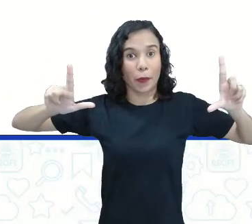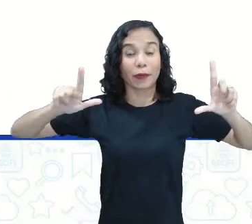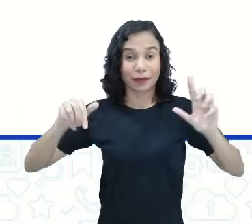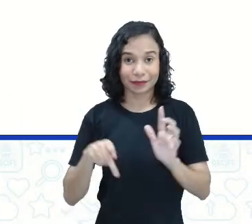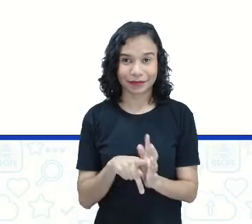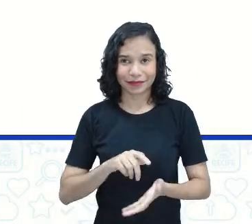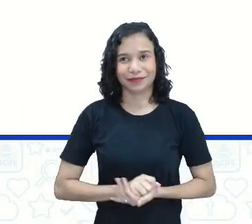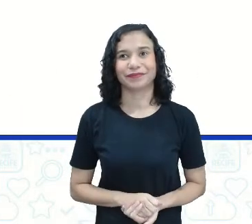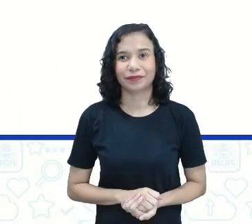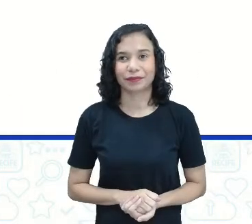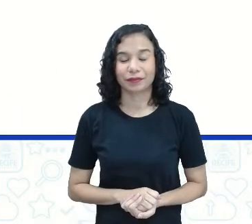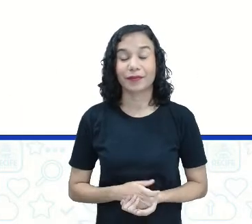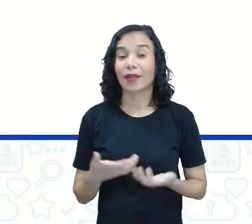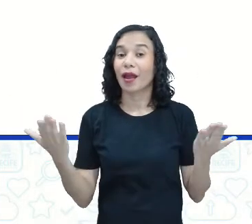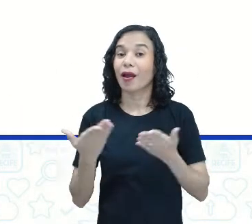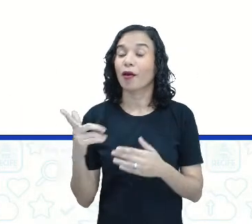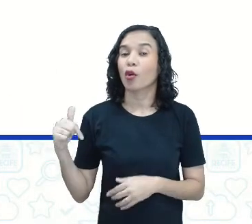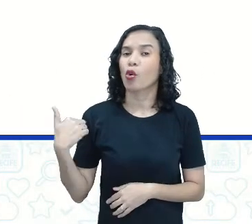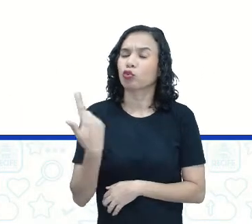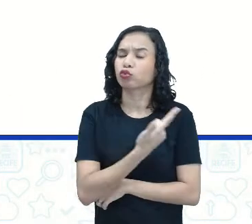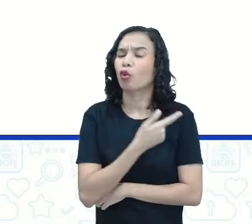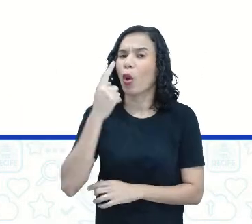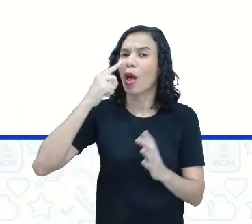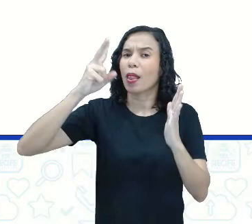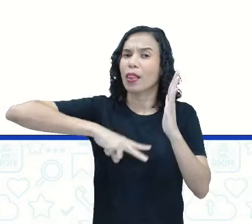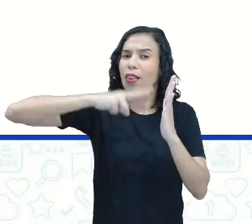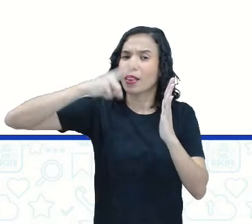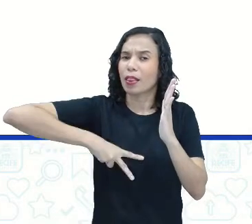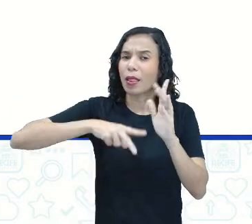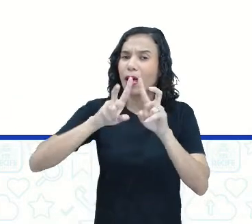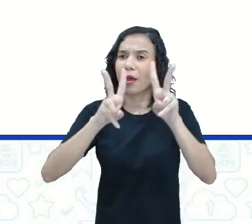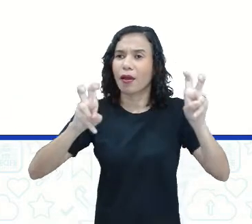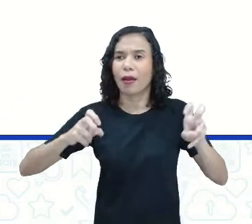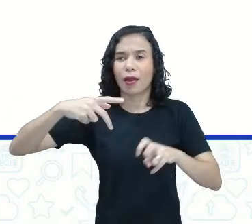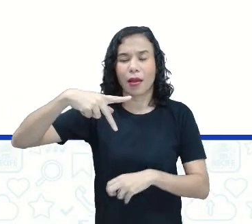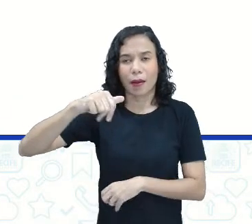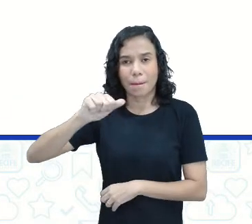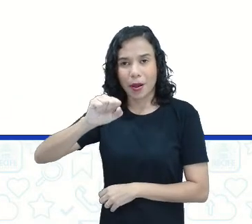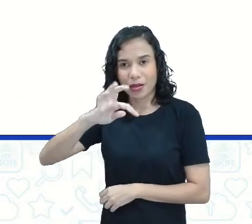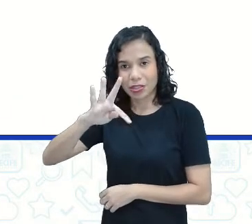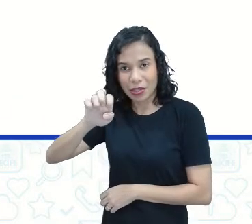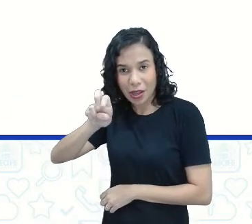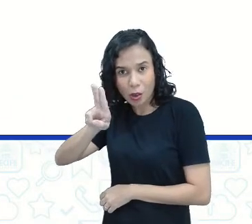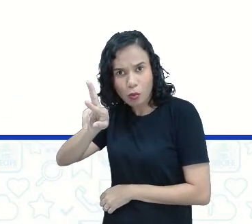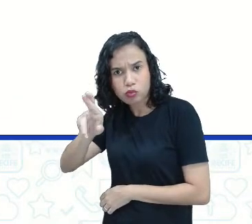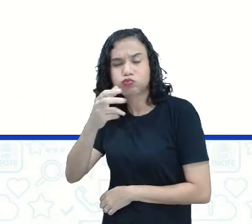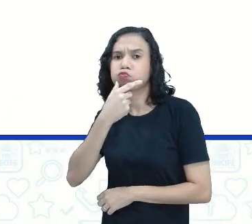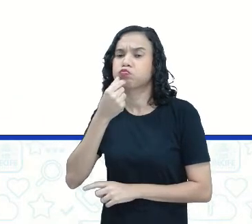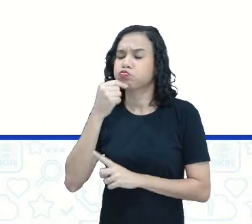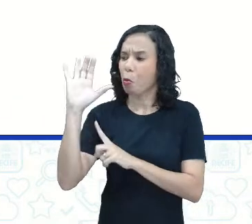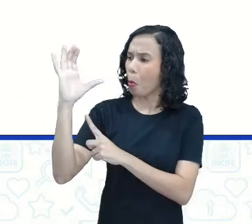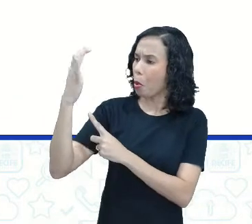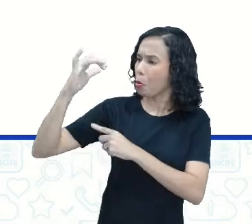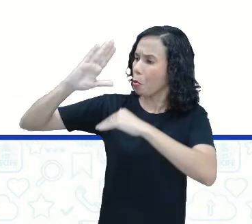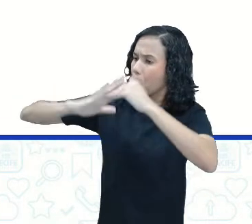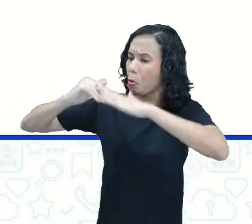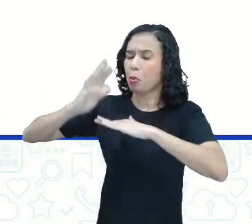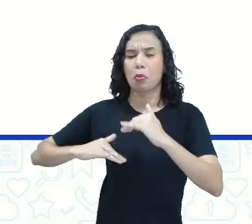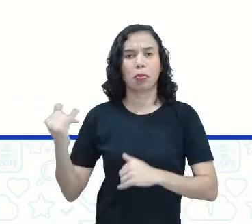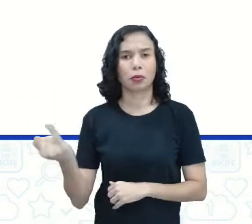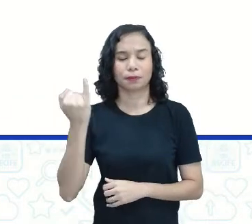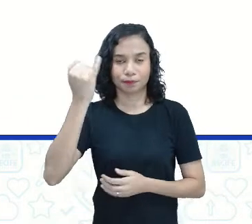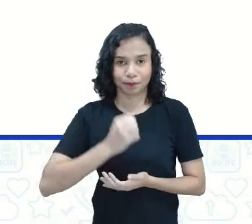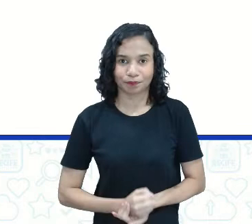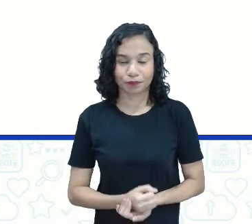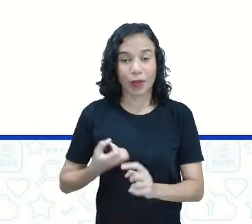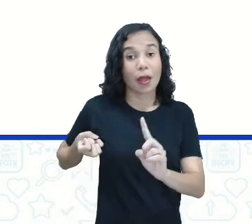favor. Vamos ver aí essa frase de Louis Pasteur, né? Um cientista super importante. Então, ó,